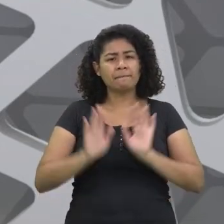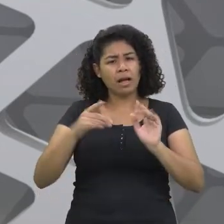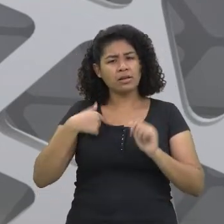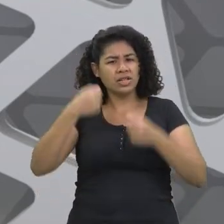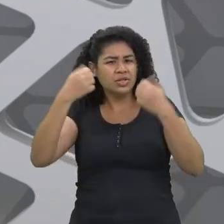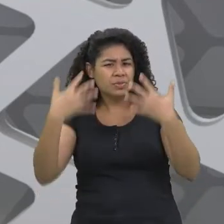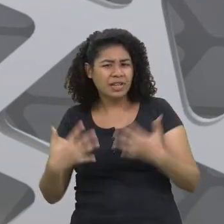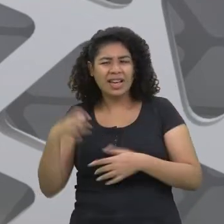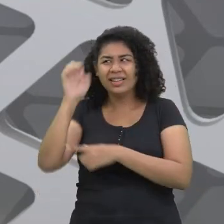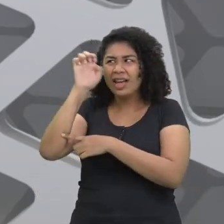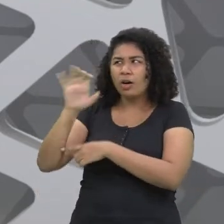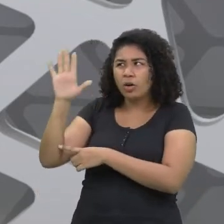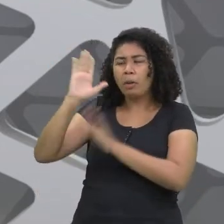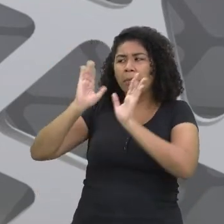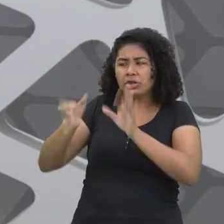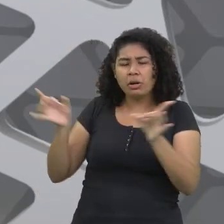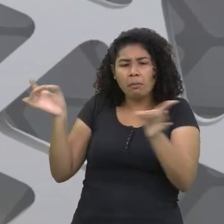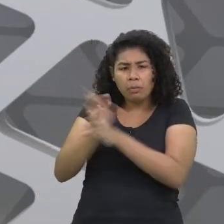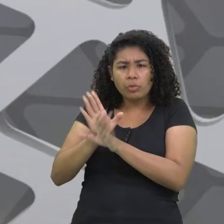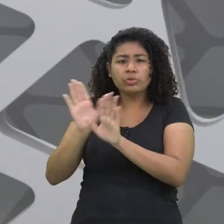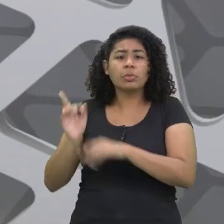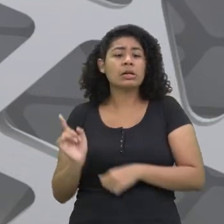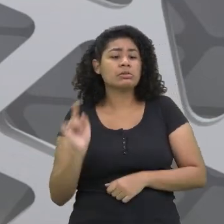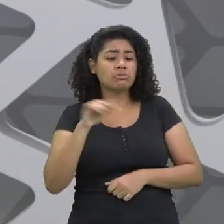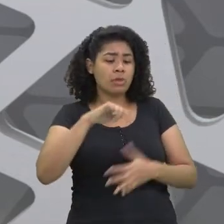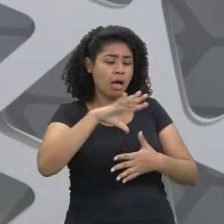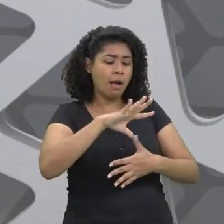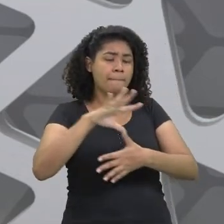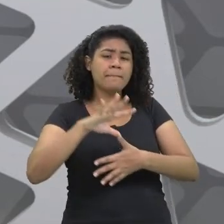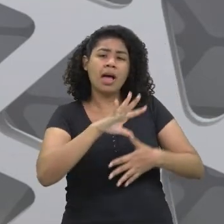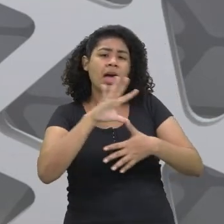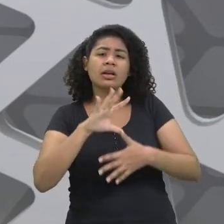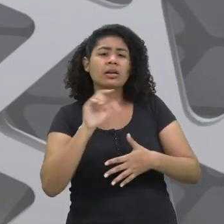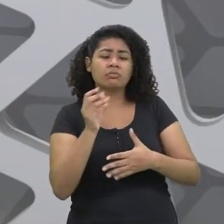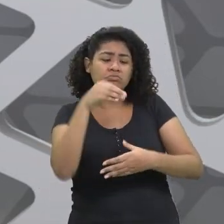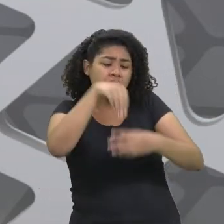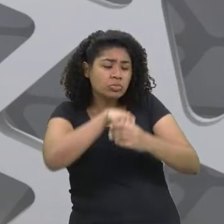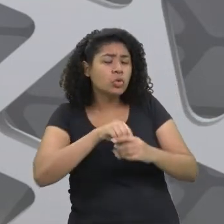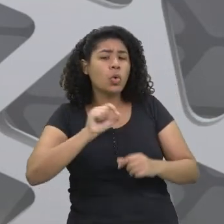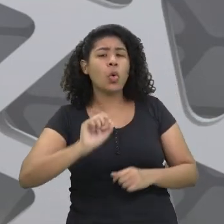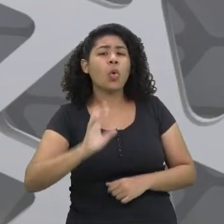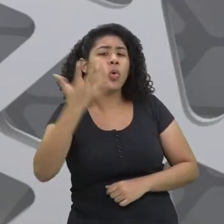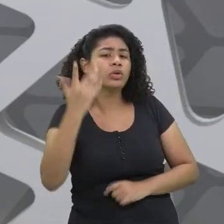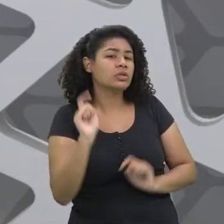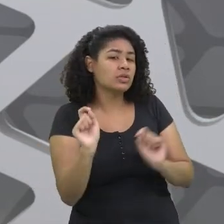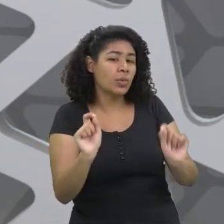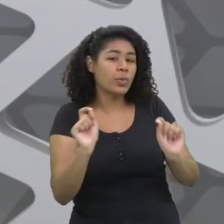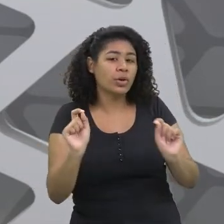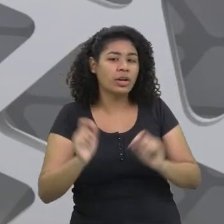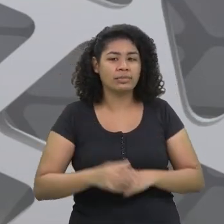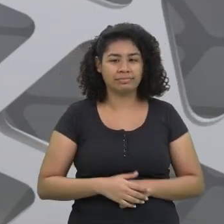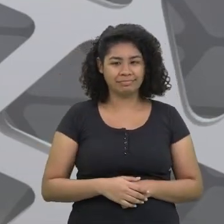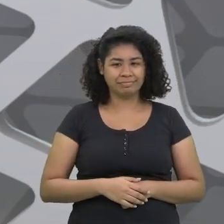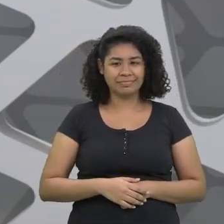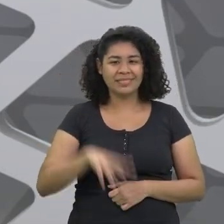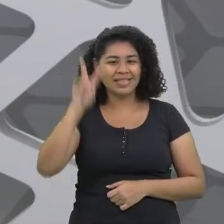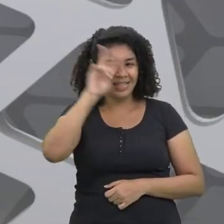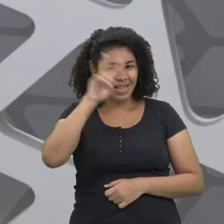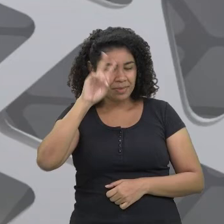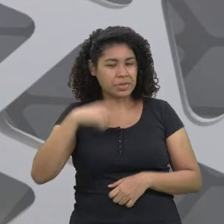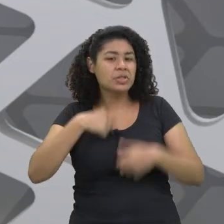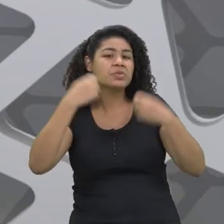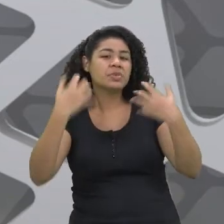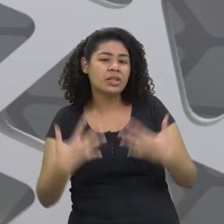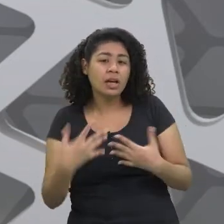Europa, mas nas Américas, o que estava acontecendo? Grande parte do que vai acontecer nas Américas, como eu já disse para vocês, vai estar atrelado ao processo